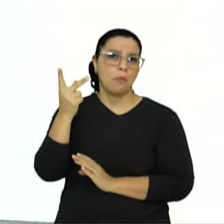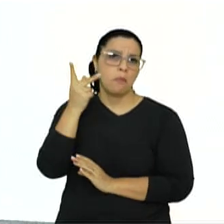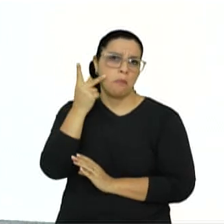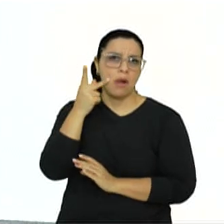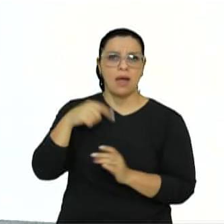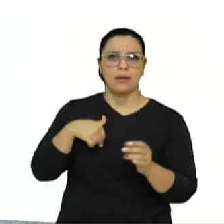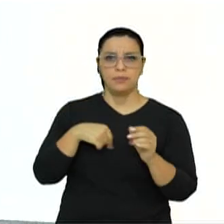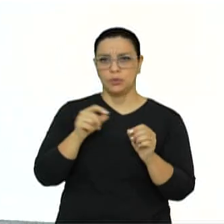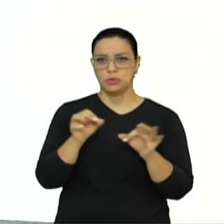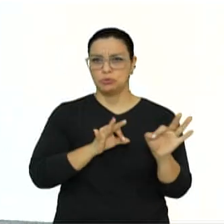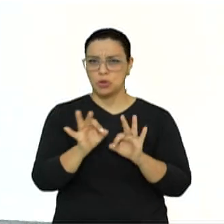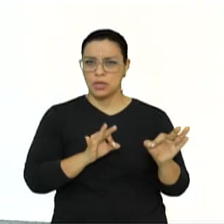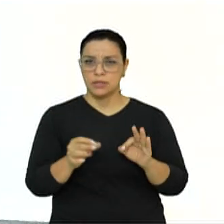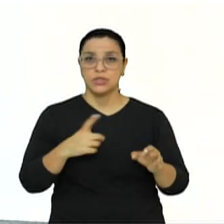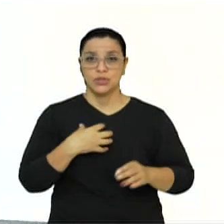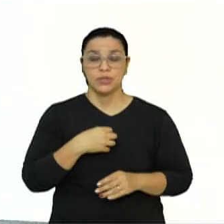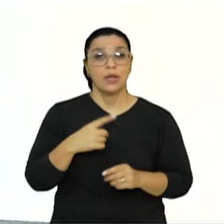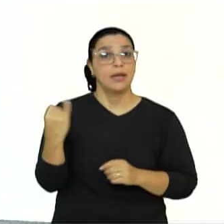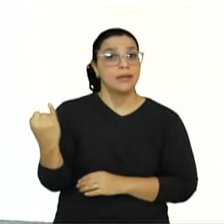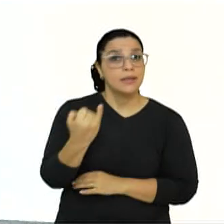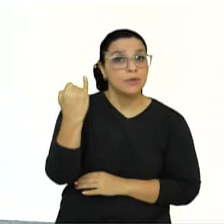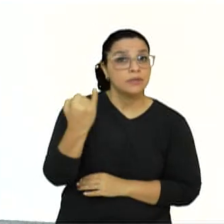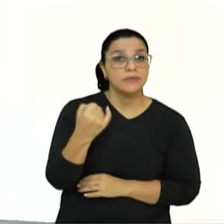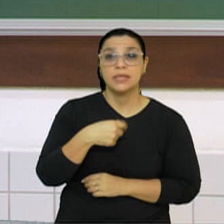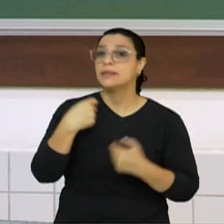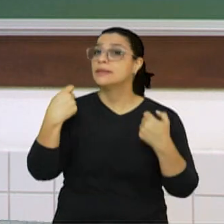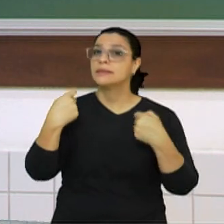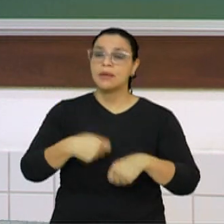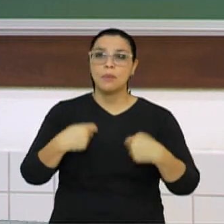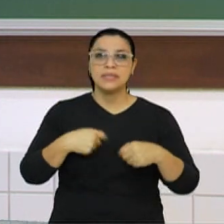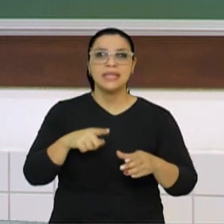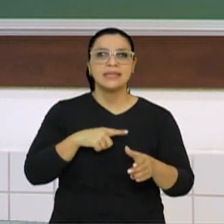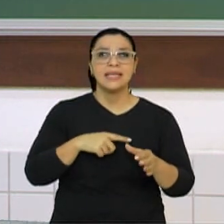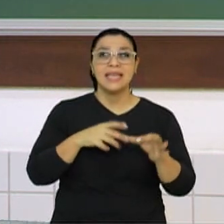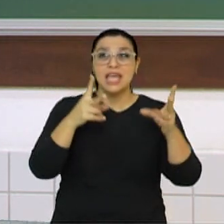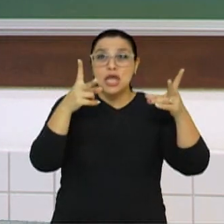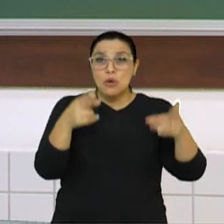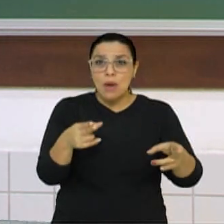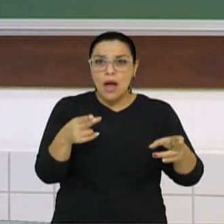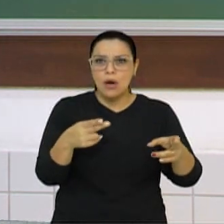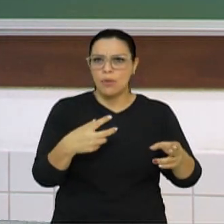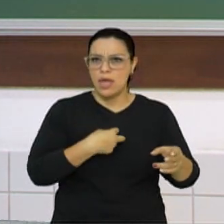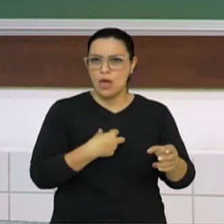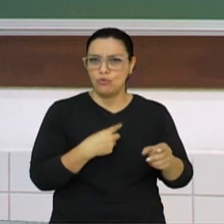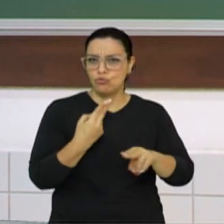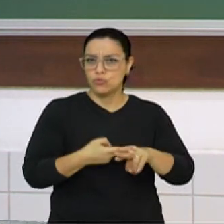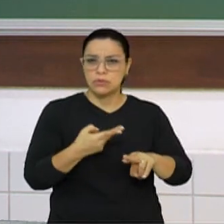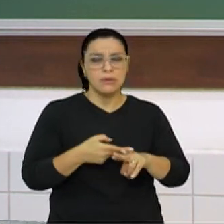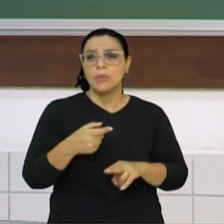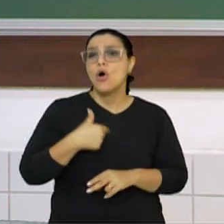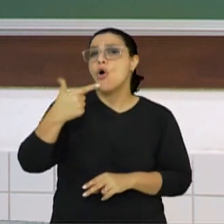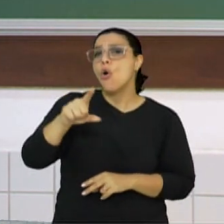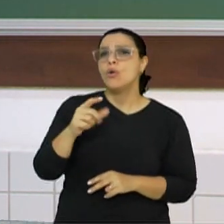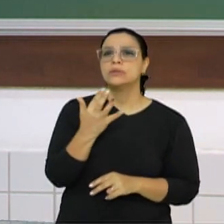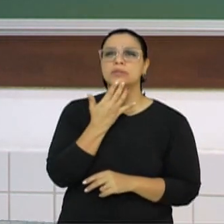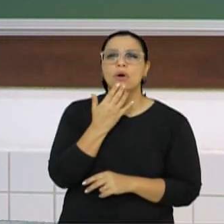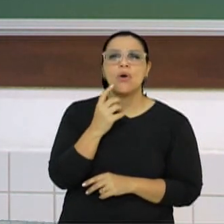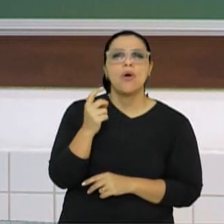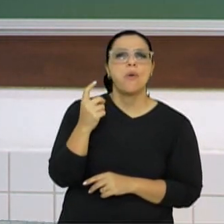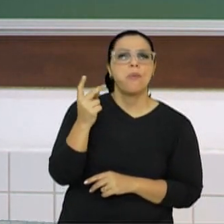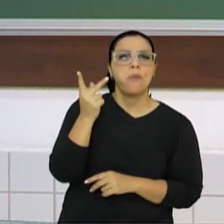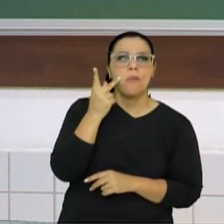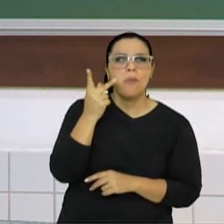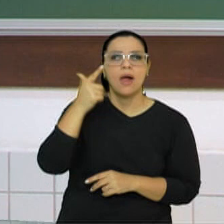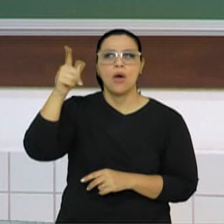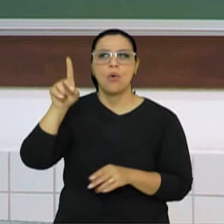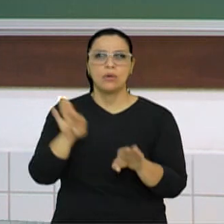organela celular. Gente, uma coisa importante, você não precisa ter exatamente as balas que eu peguei, tá? Você pode ter outros